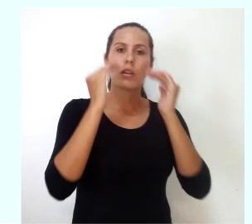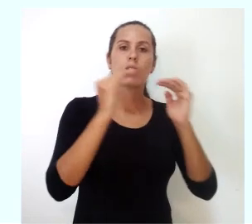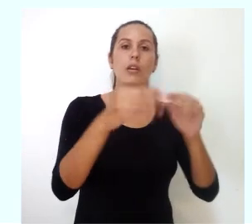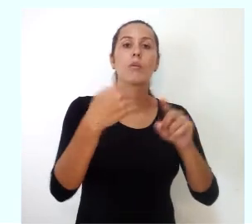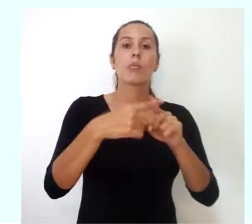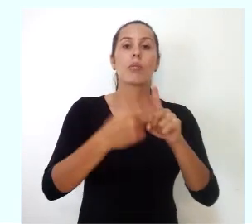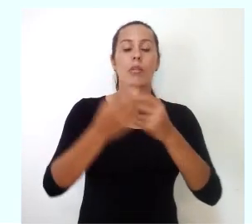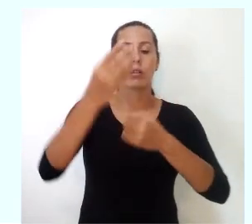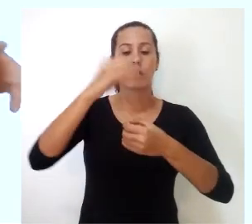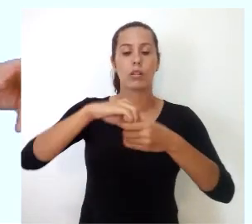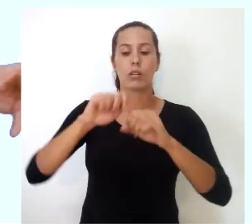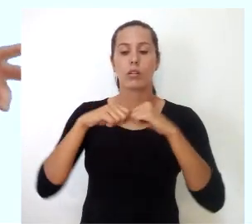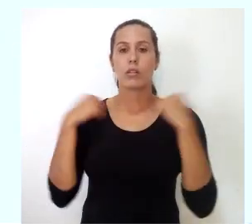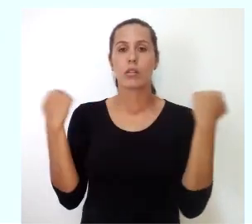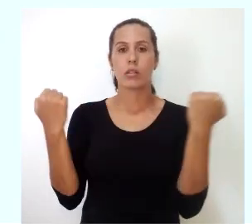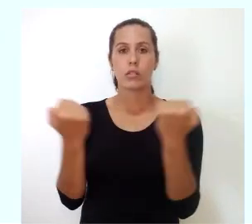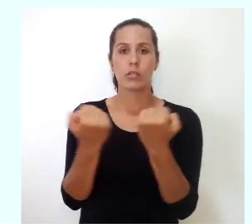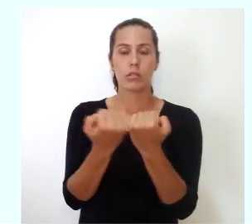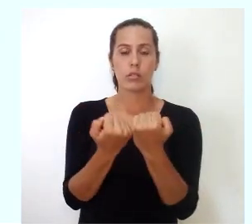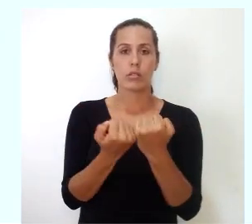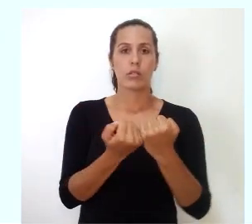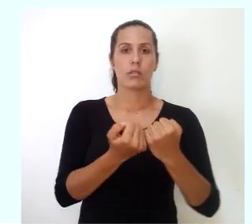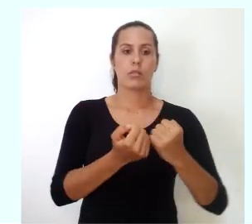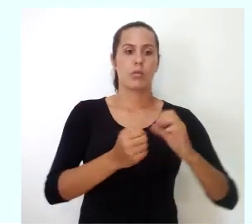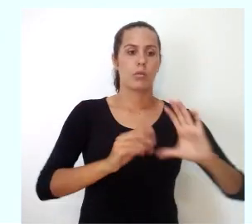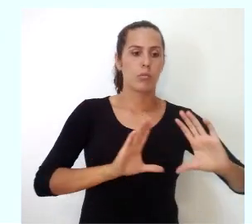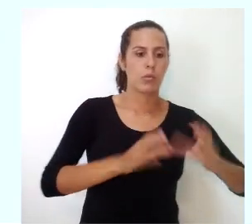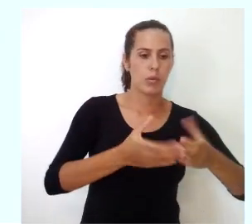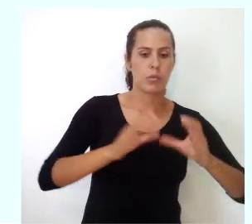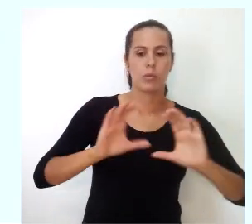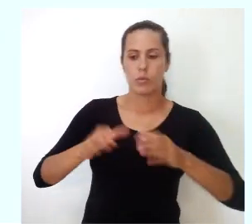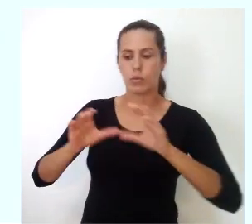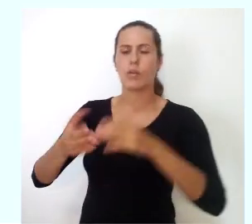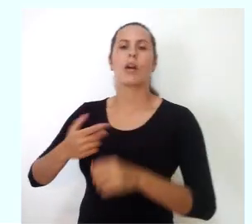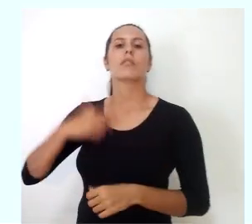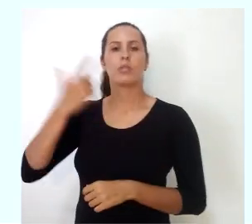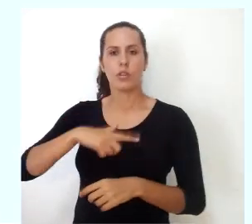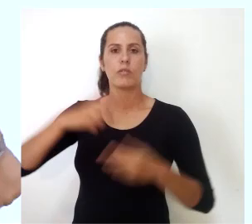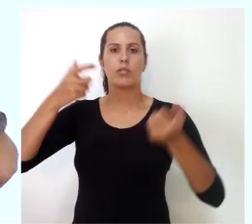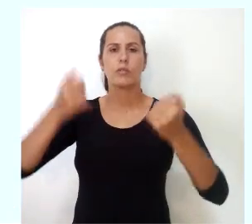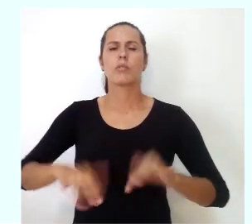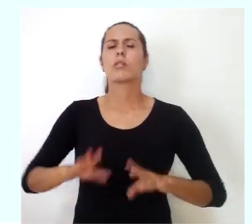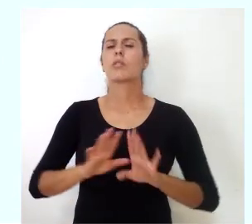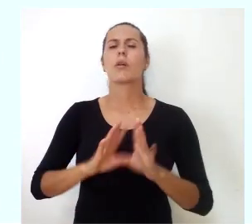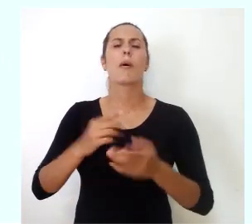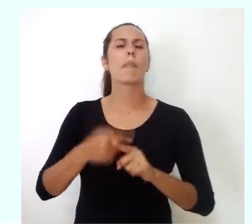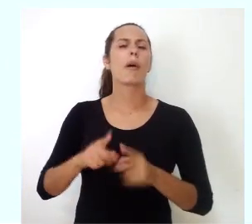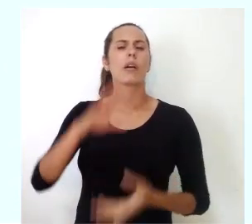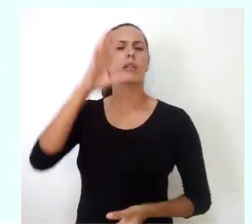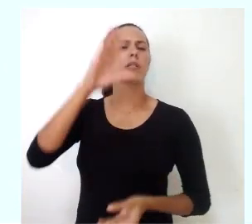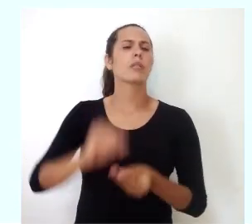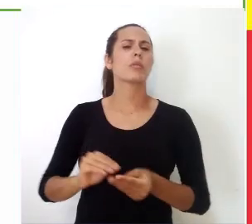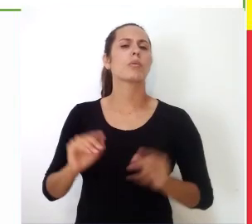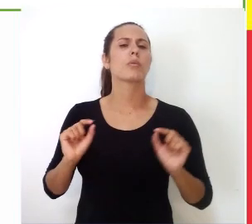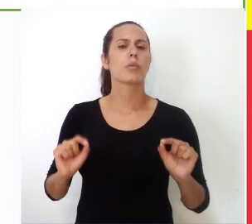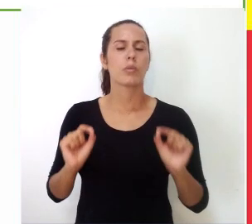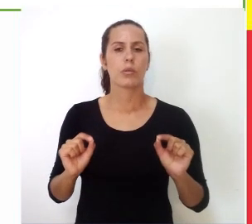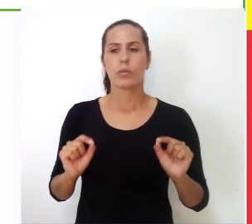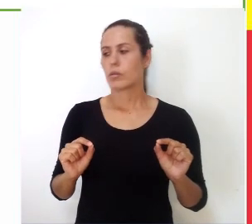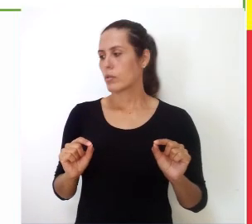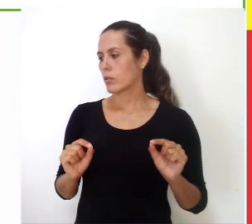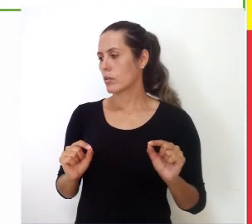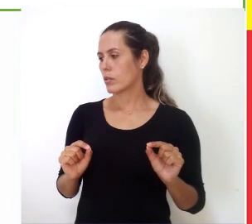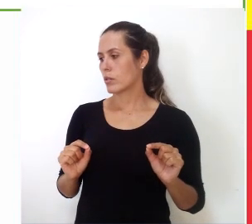respeitar o outro, porque vivemos nessa sociedade de construção plural, como sempre estou batendo aqui. E em síntese,